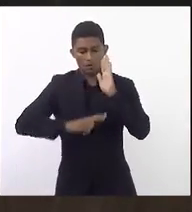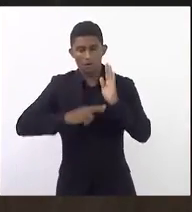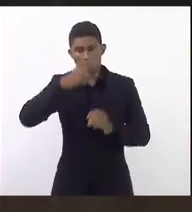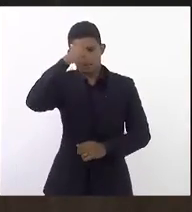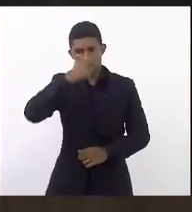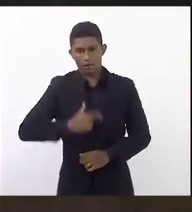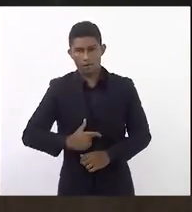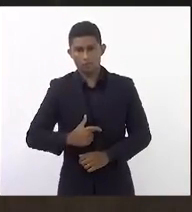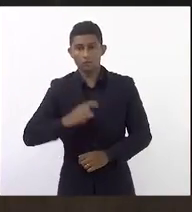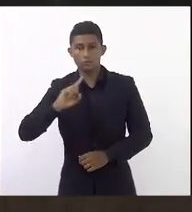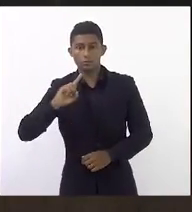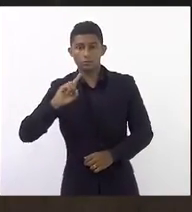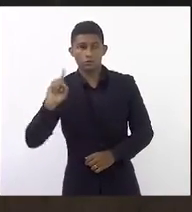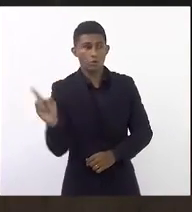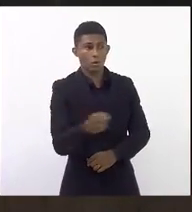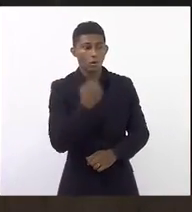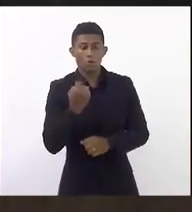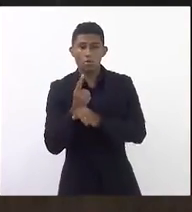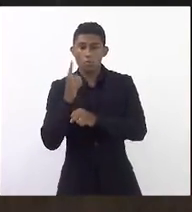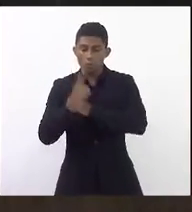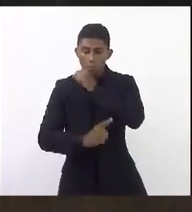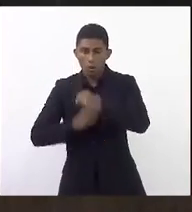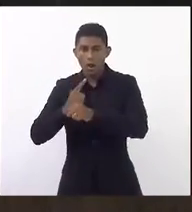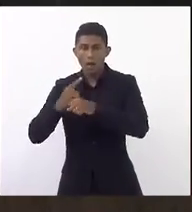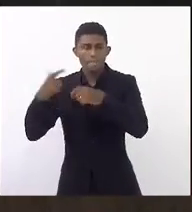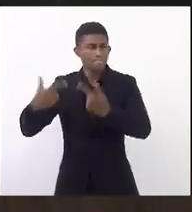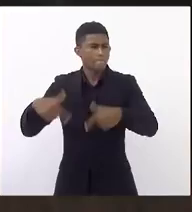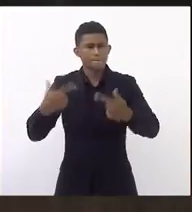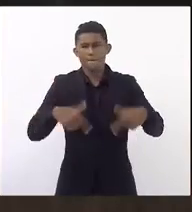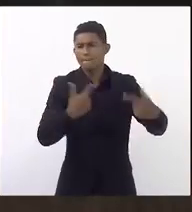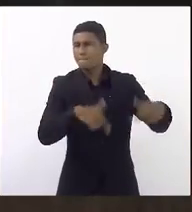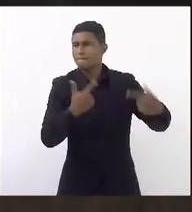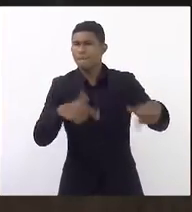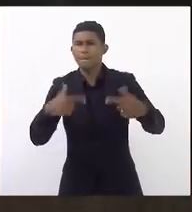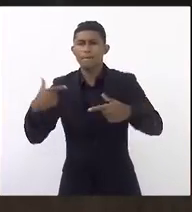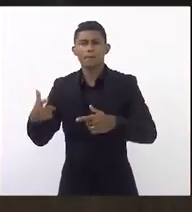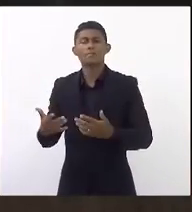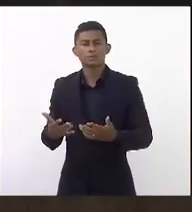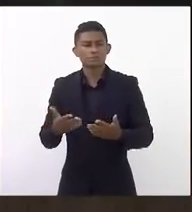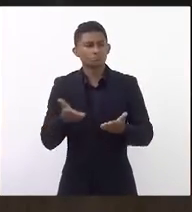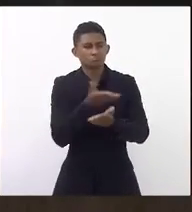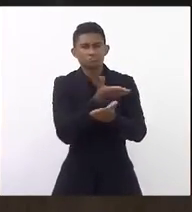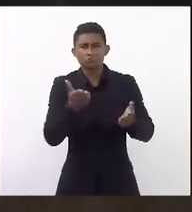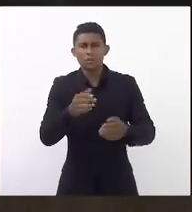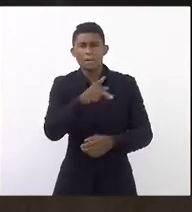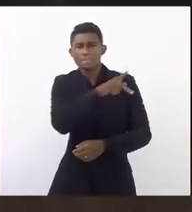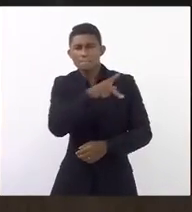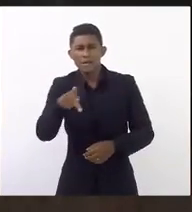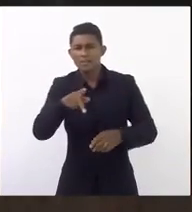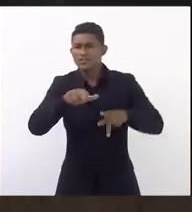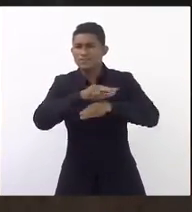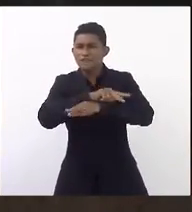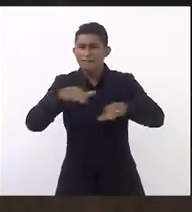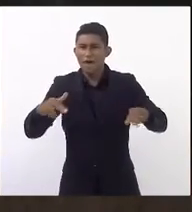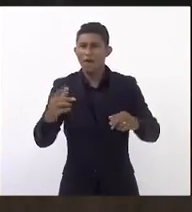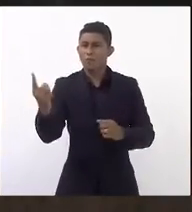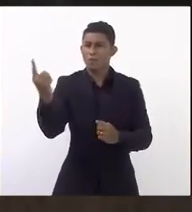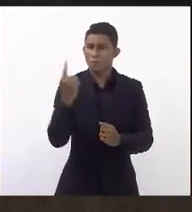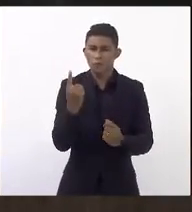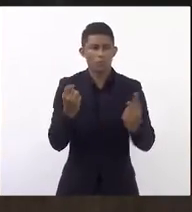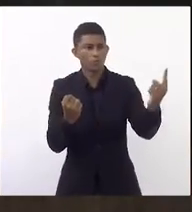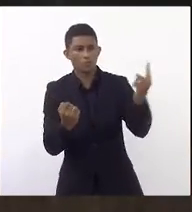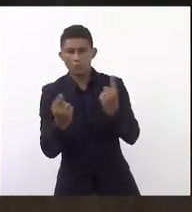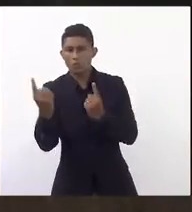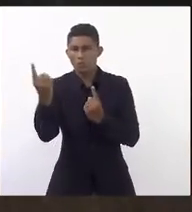um ano. Durante um ano, nós ouvimos presidentes das agências nacionais, procuradores,